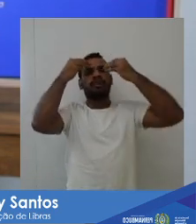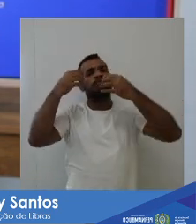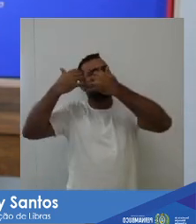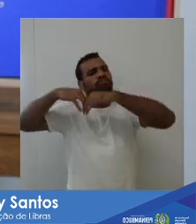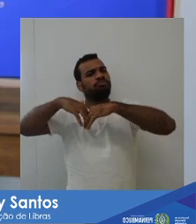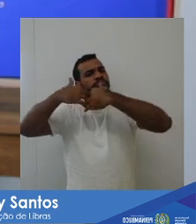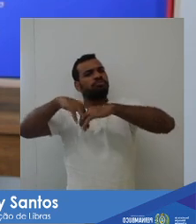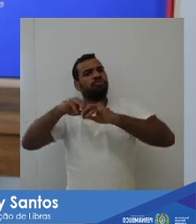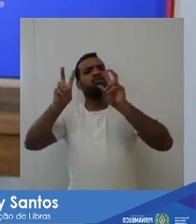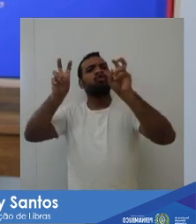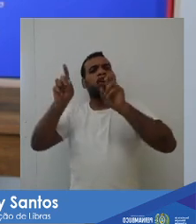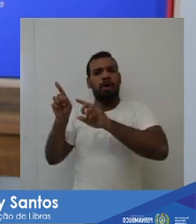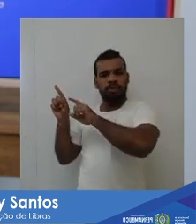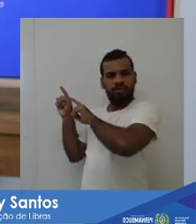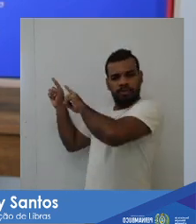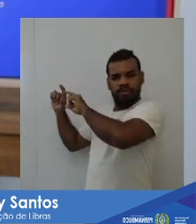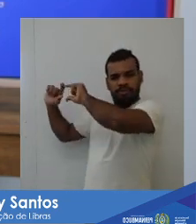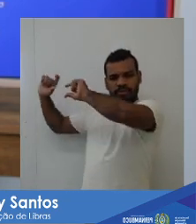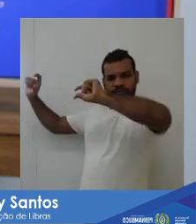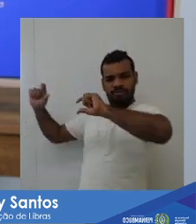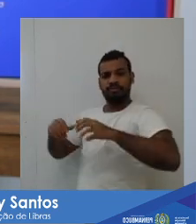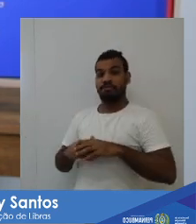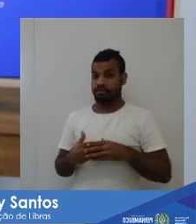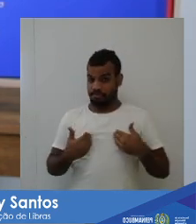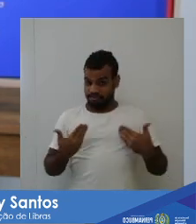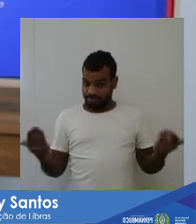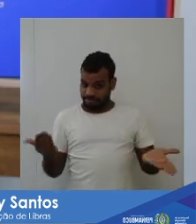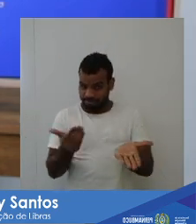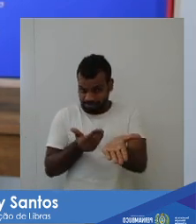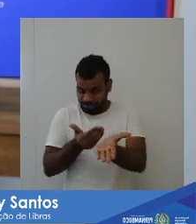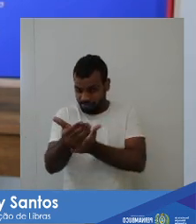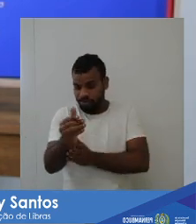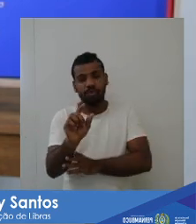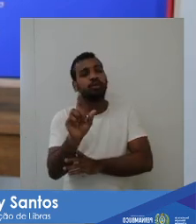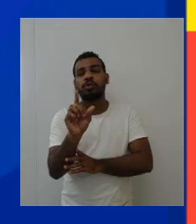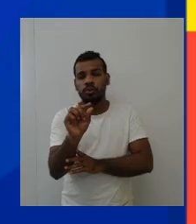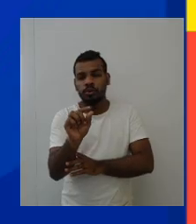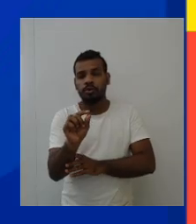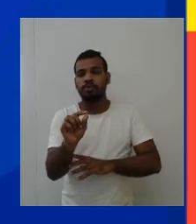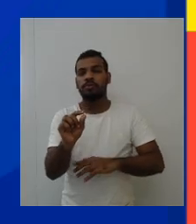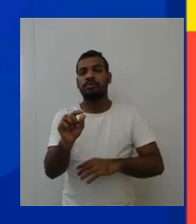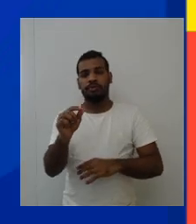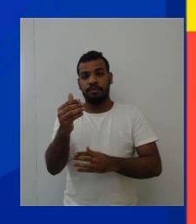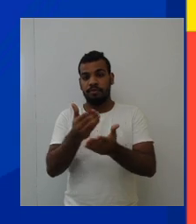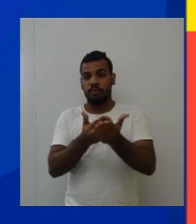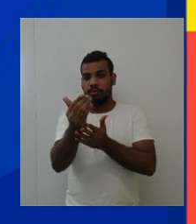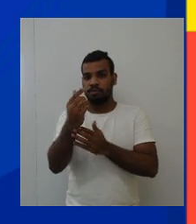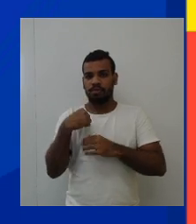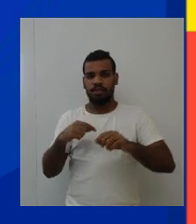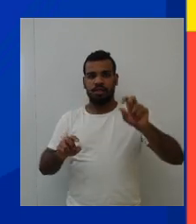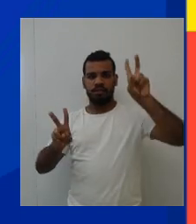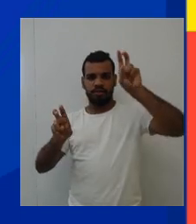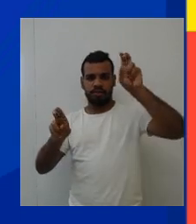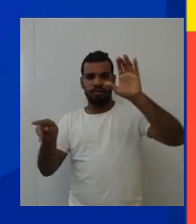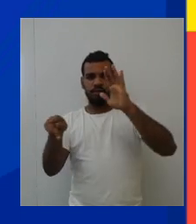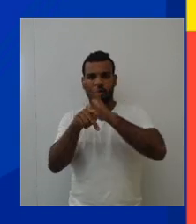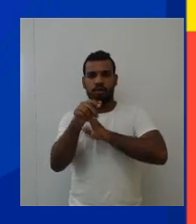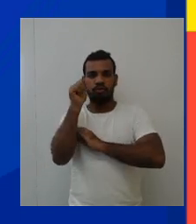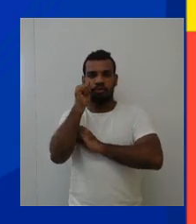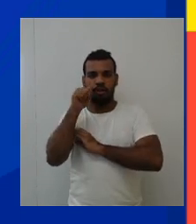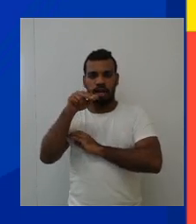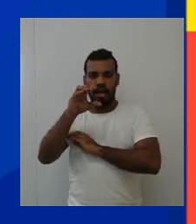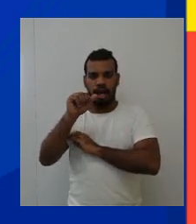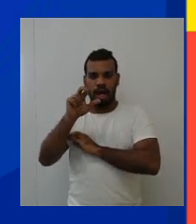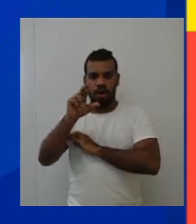mais sobre isso, certo? E aí eu vou começar com uma citação de Carolina Maria de Jesus,